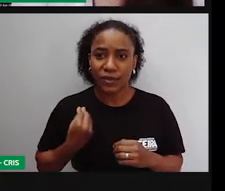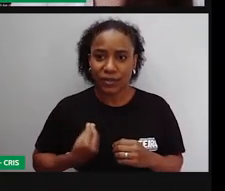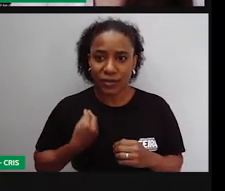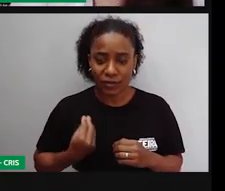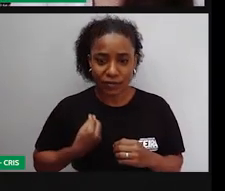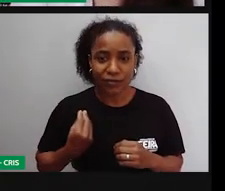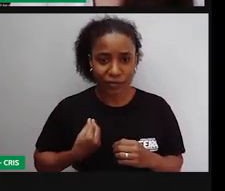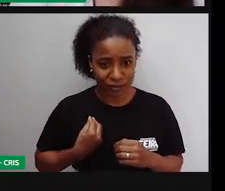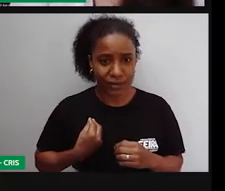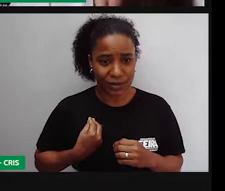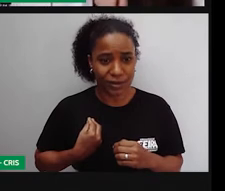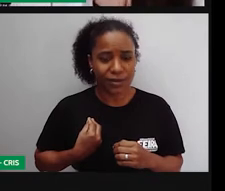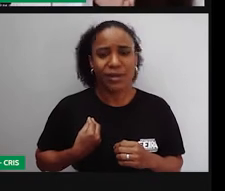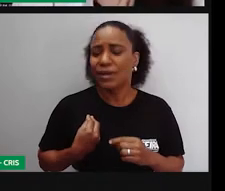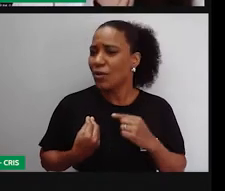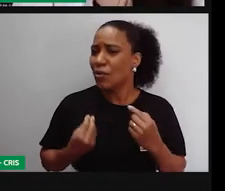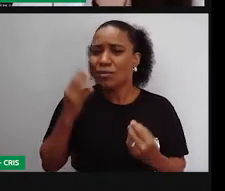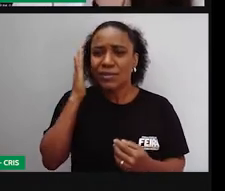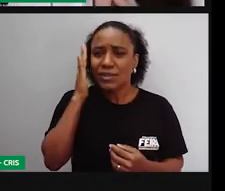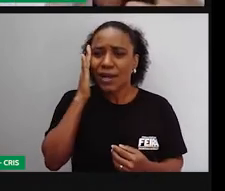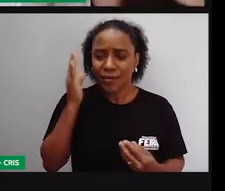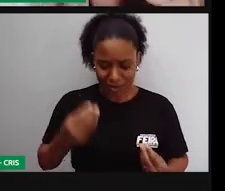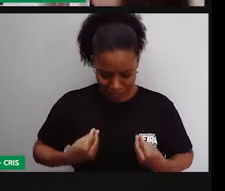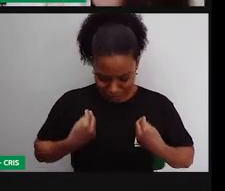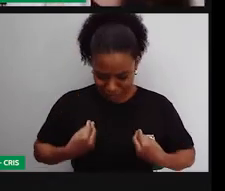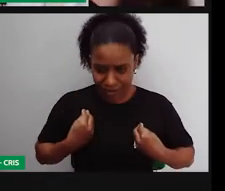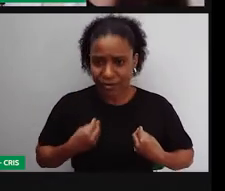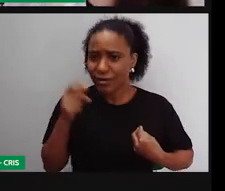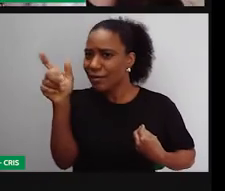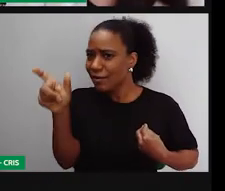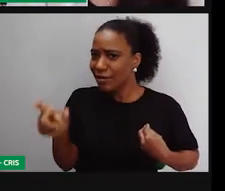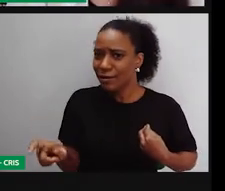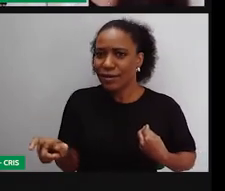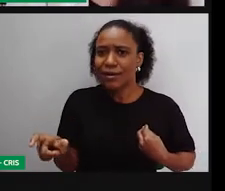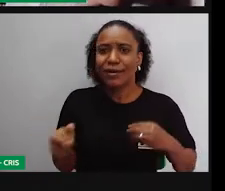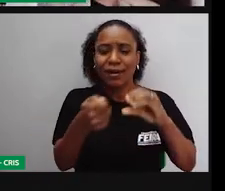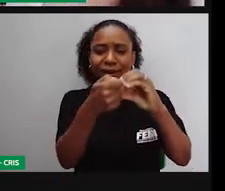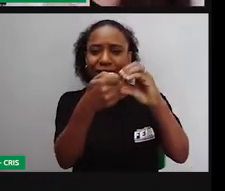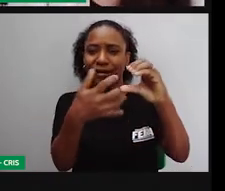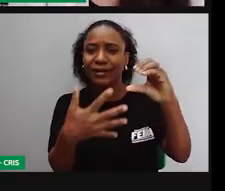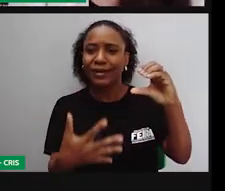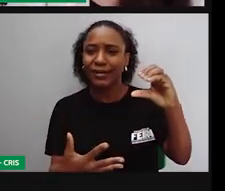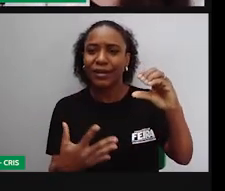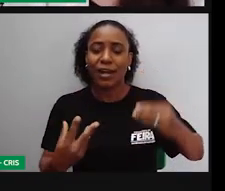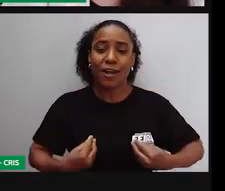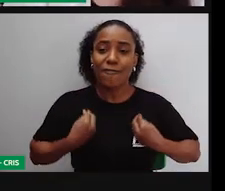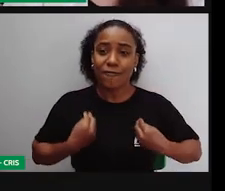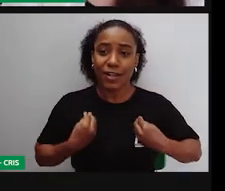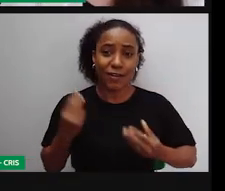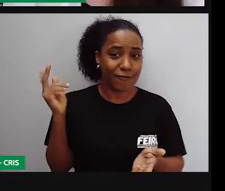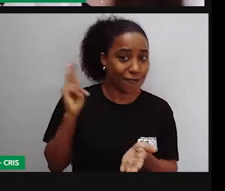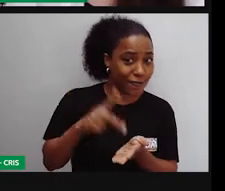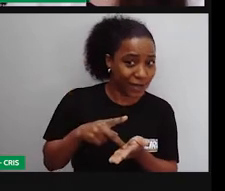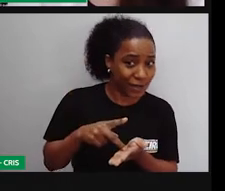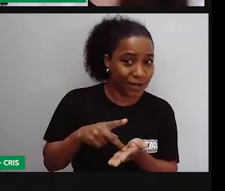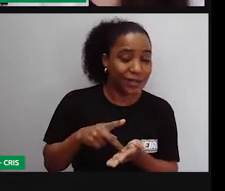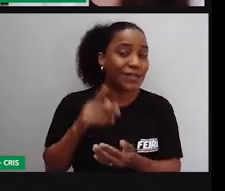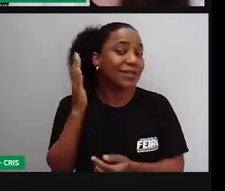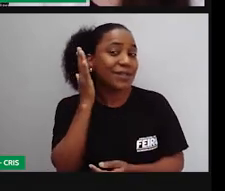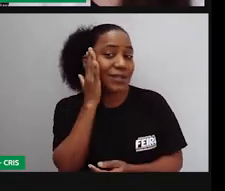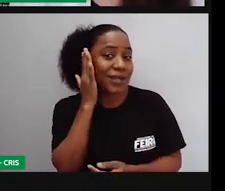ser é vivo? O que é que torna ele? Quais são as características de um ser para ele ser denominado como